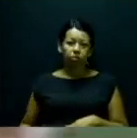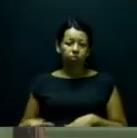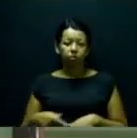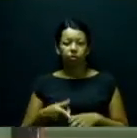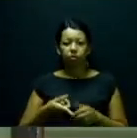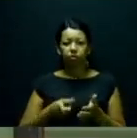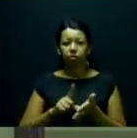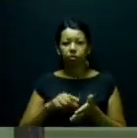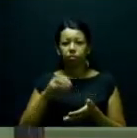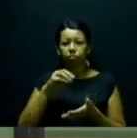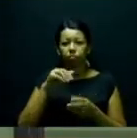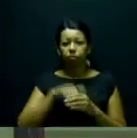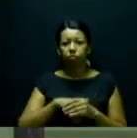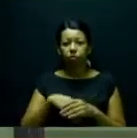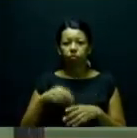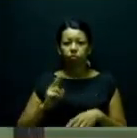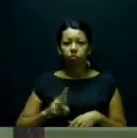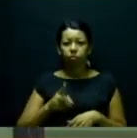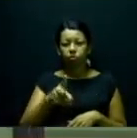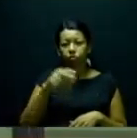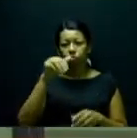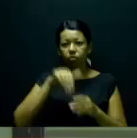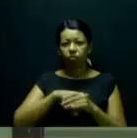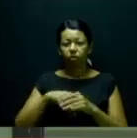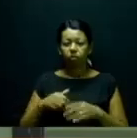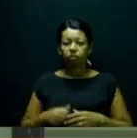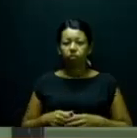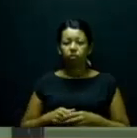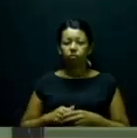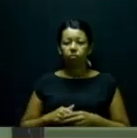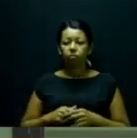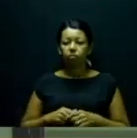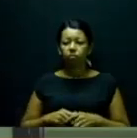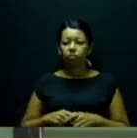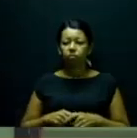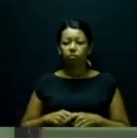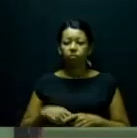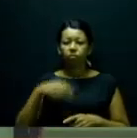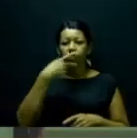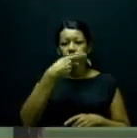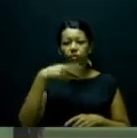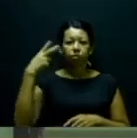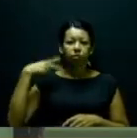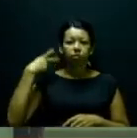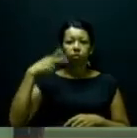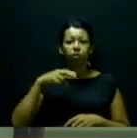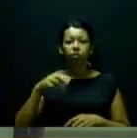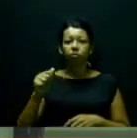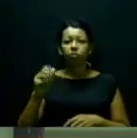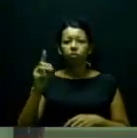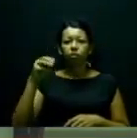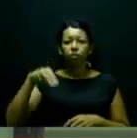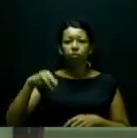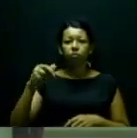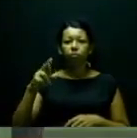voto. Continua em votação, com a palavra, vereador